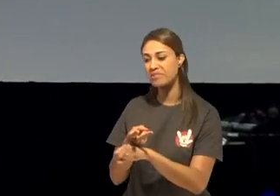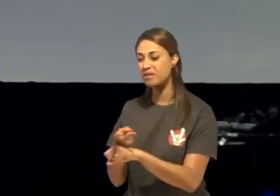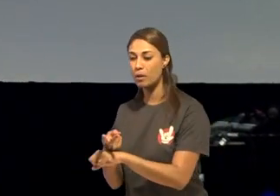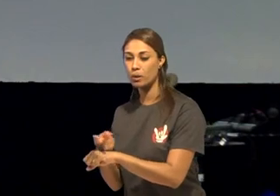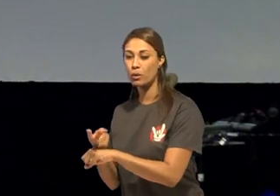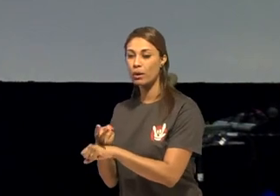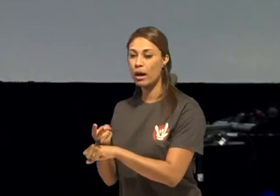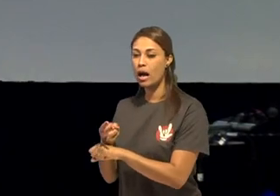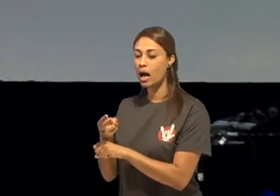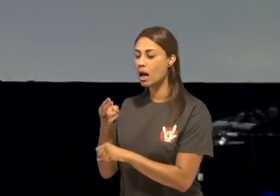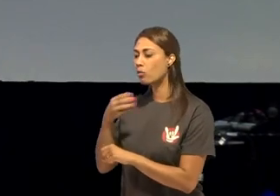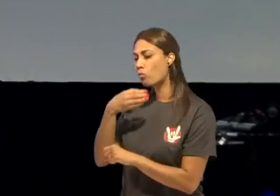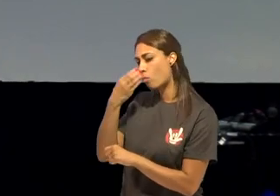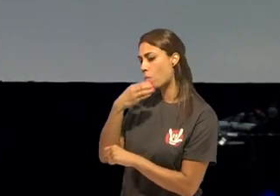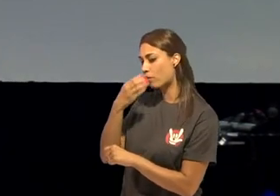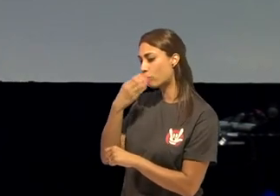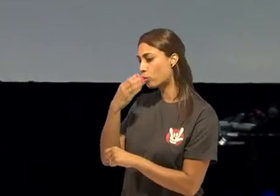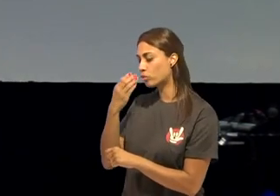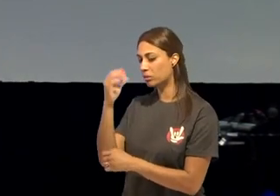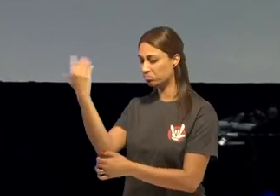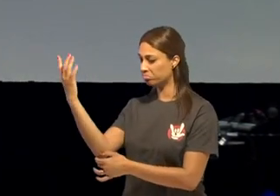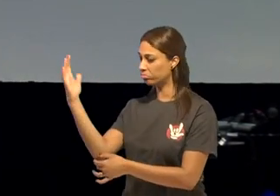nós. E